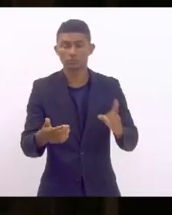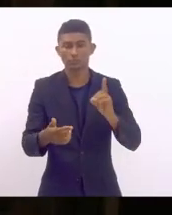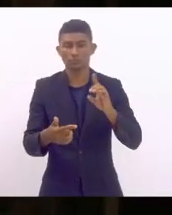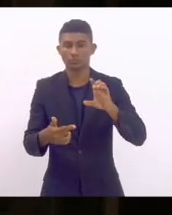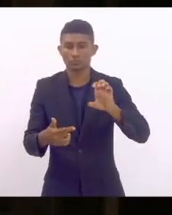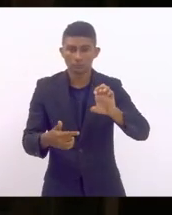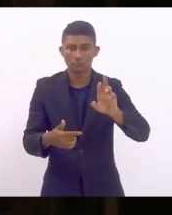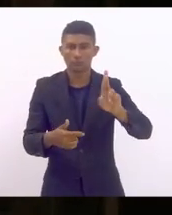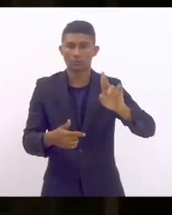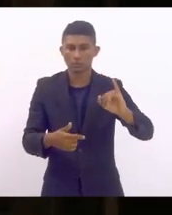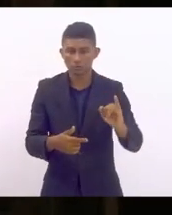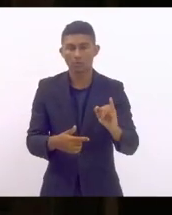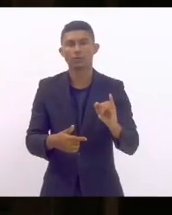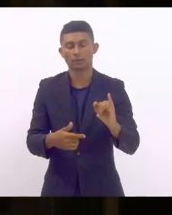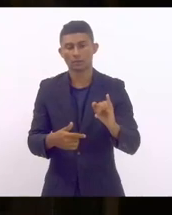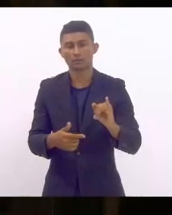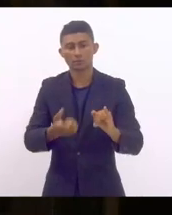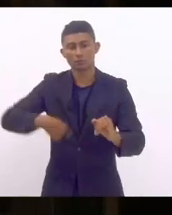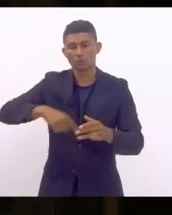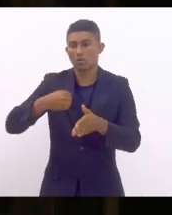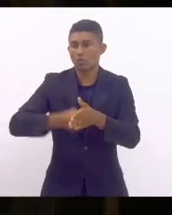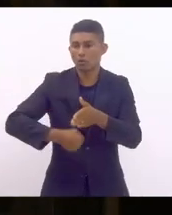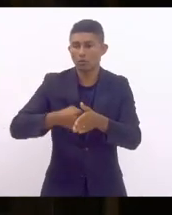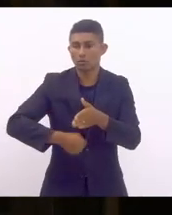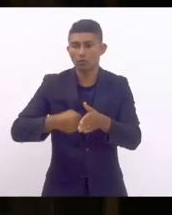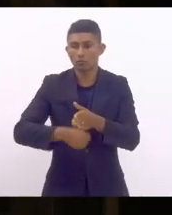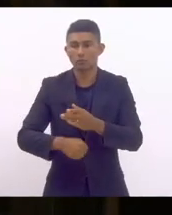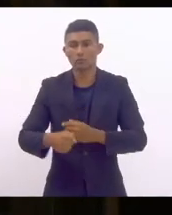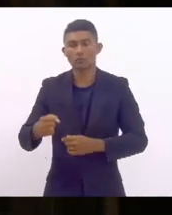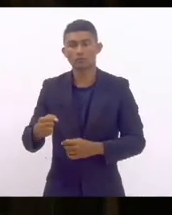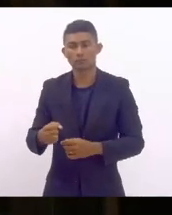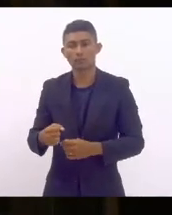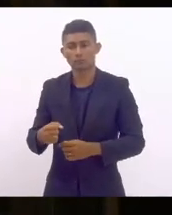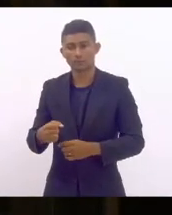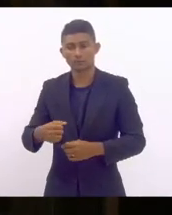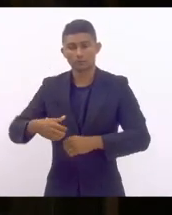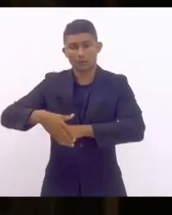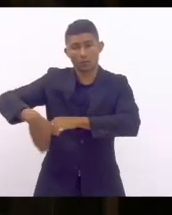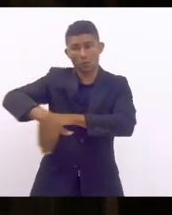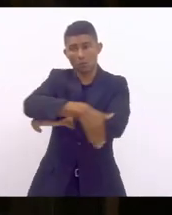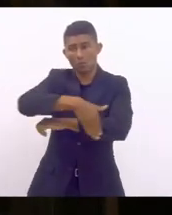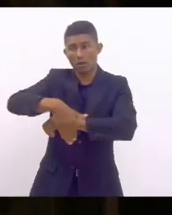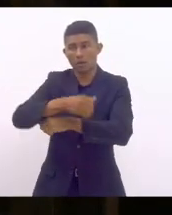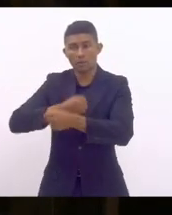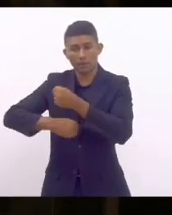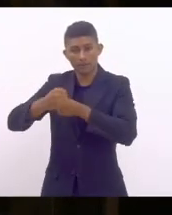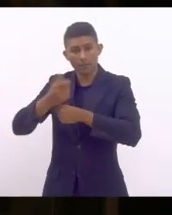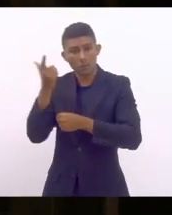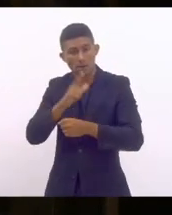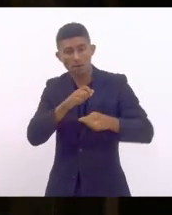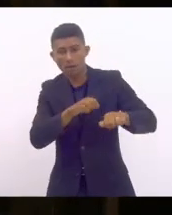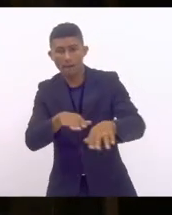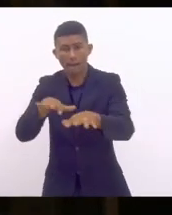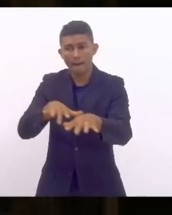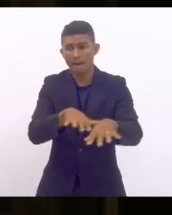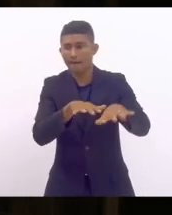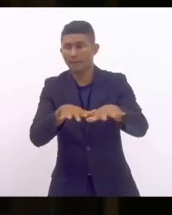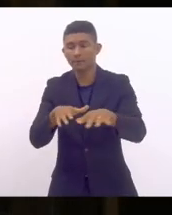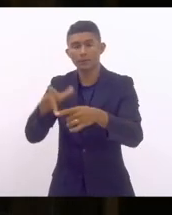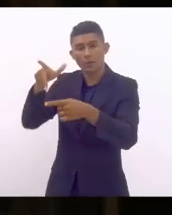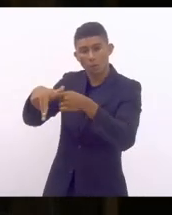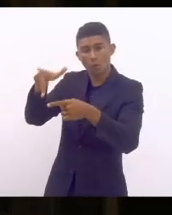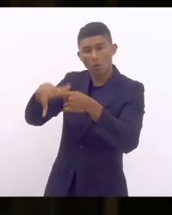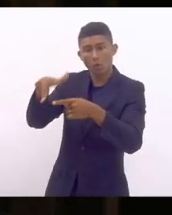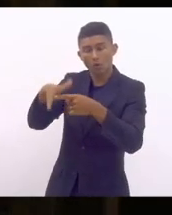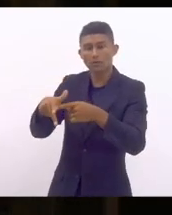exemplo de luta contra esses ataques né foi descendo até RJ que atua as lutas na rua no ano passado e conseguiu lutar contra os cortes e